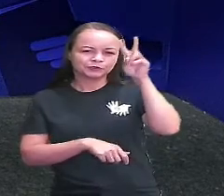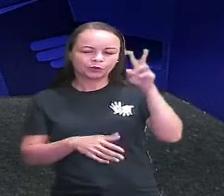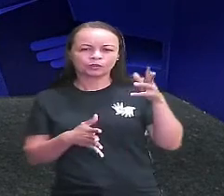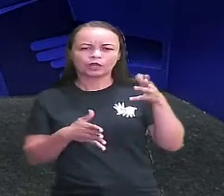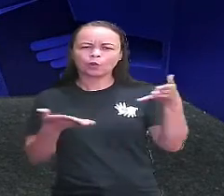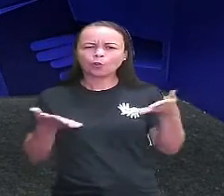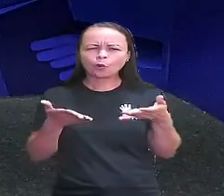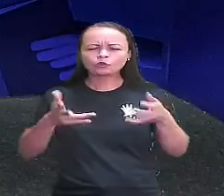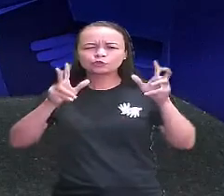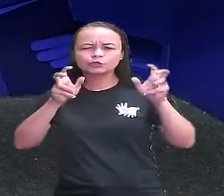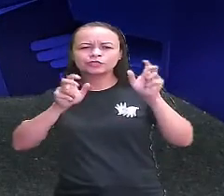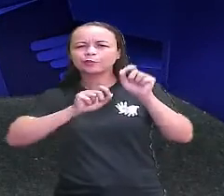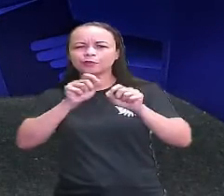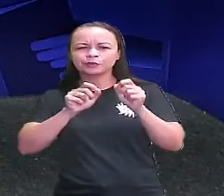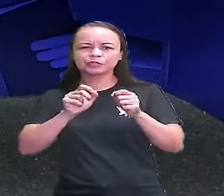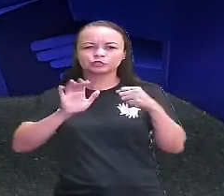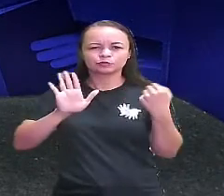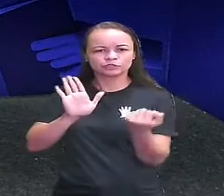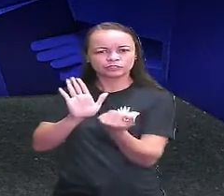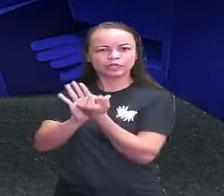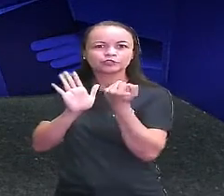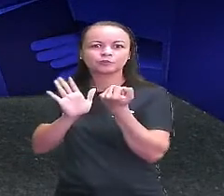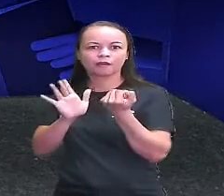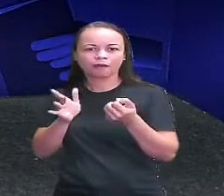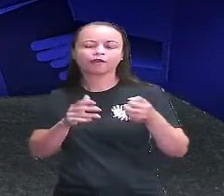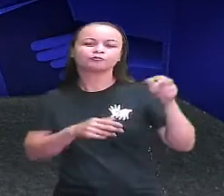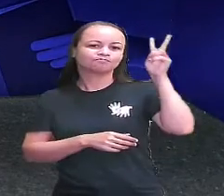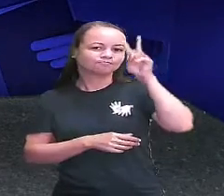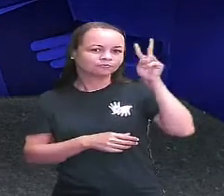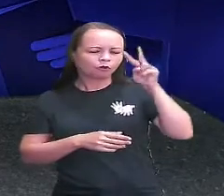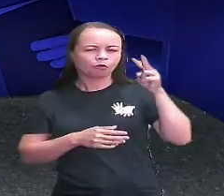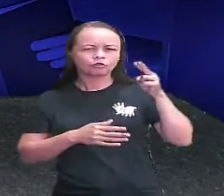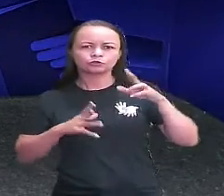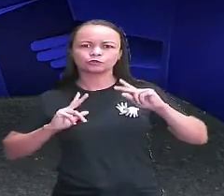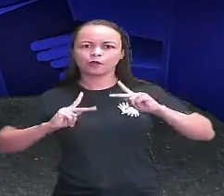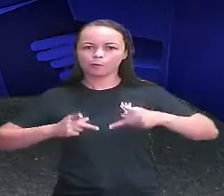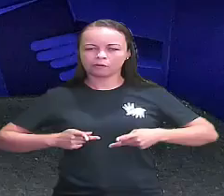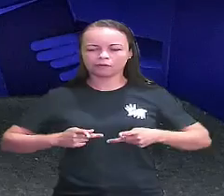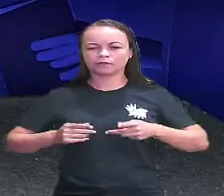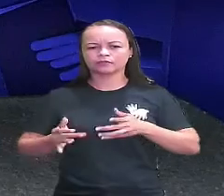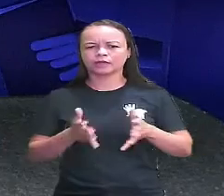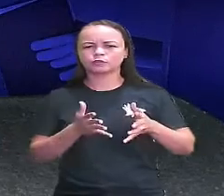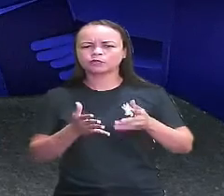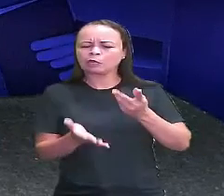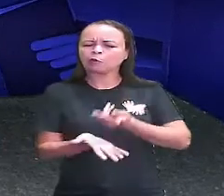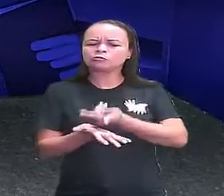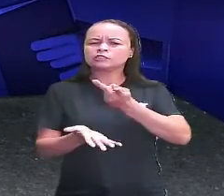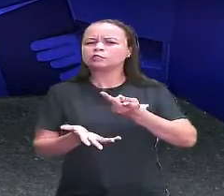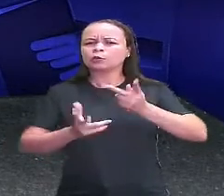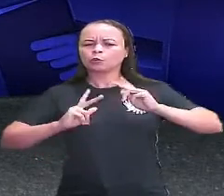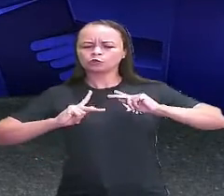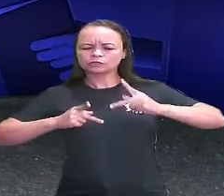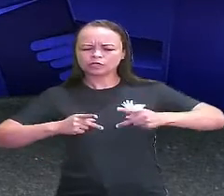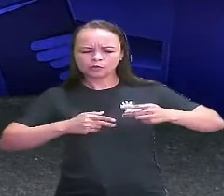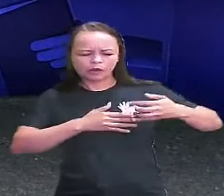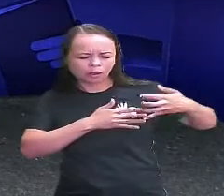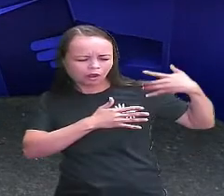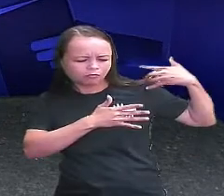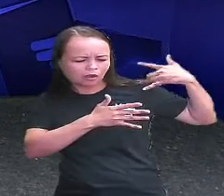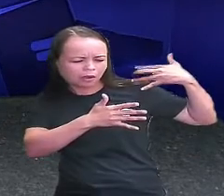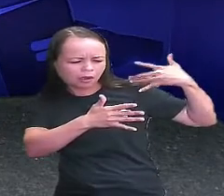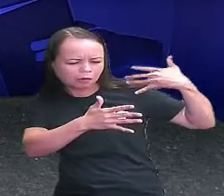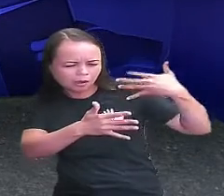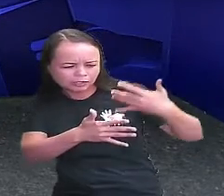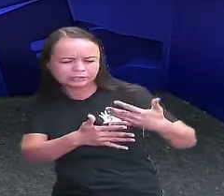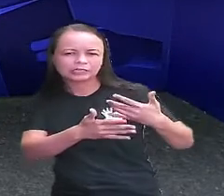marcos históricos da humanidade. O que será que veio acontecendo assim com os seres humanos desde o começo, desde quando